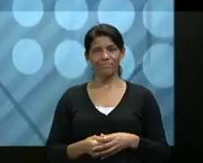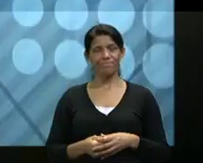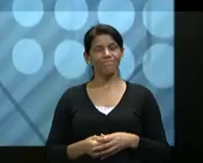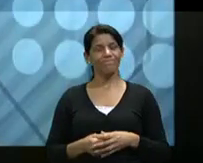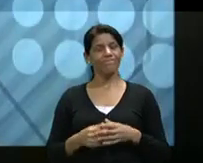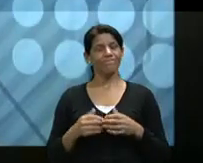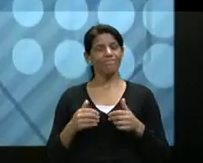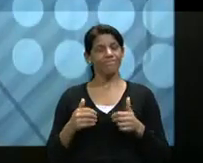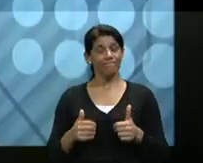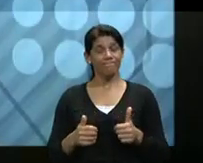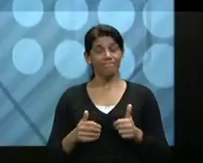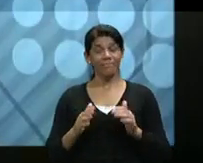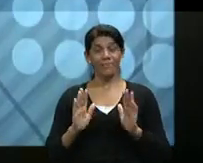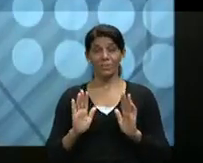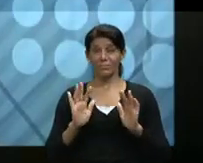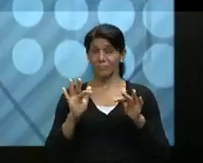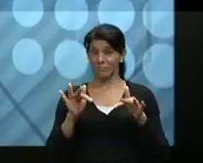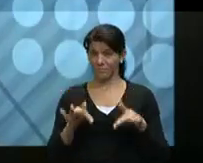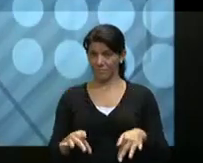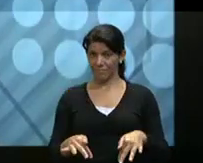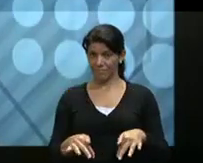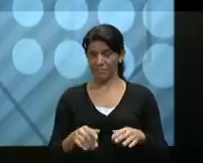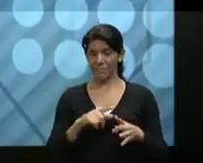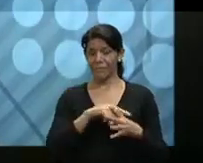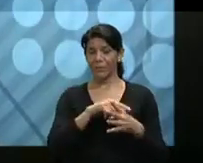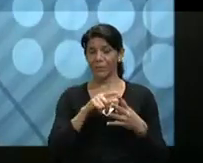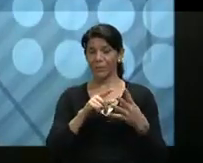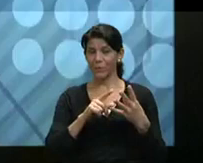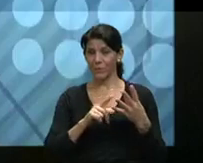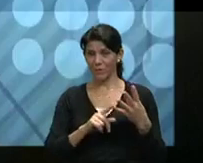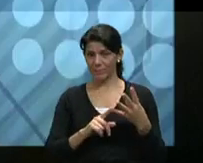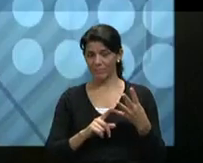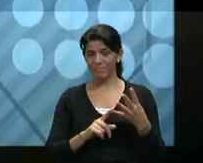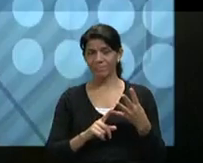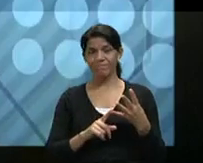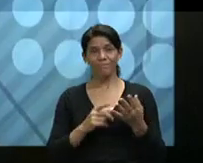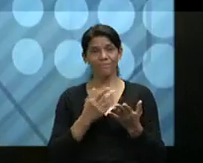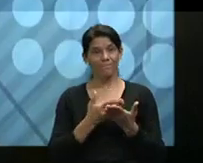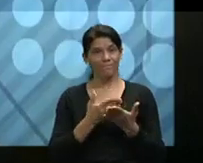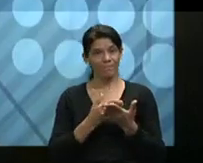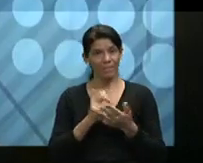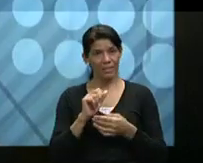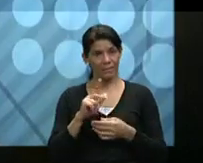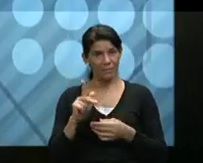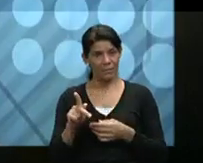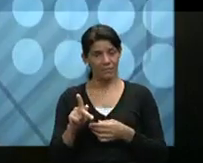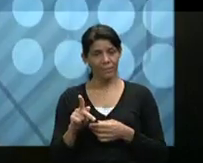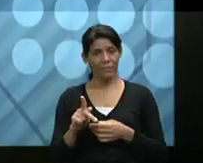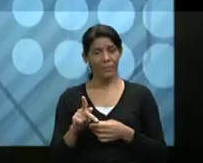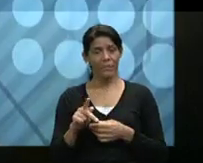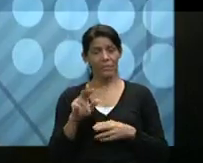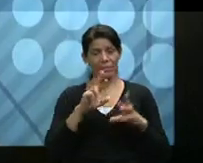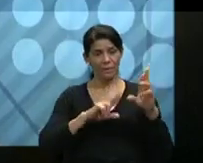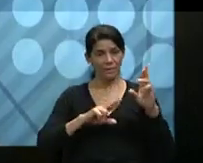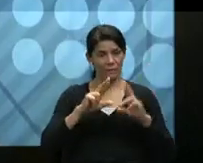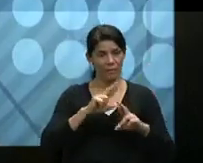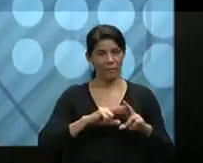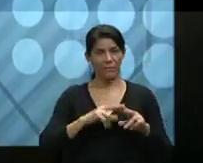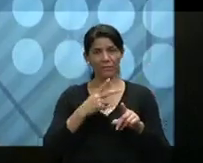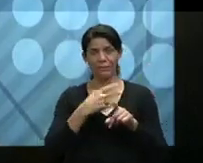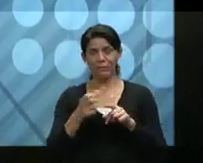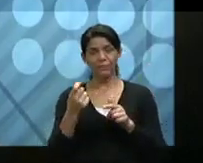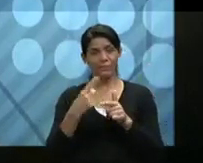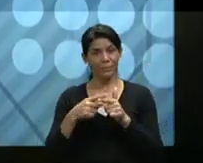Muito bem, então assim a gente encerra esses 4 elementos, né, da nossa aula de análise, de resolução